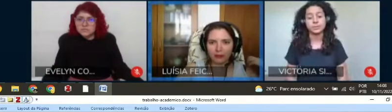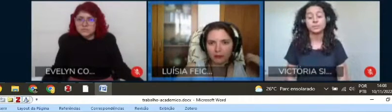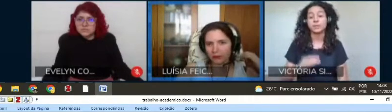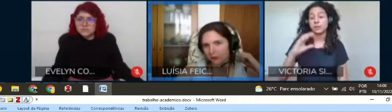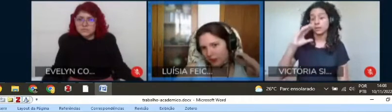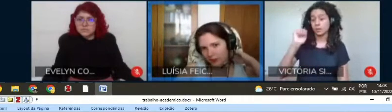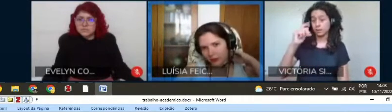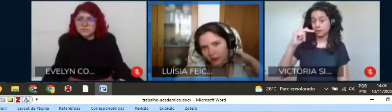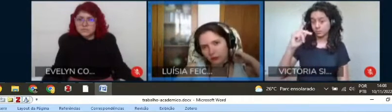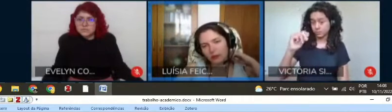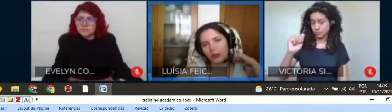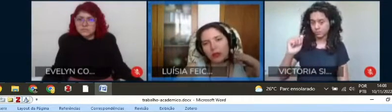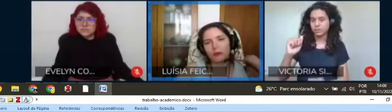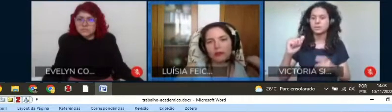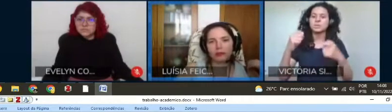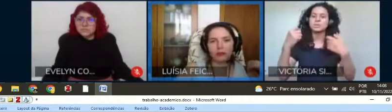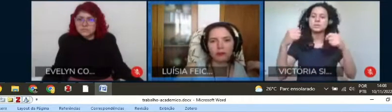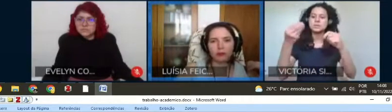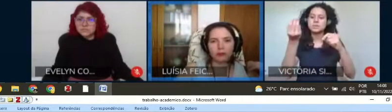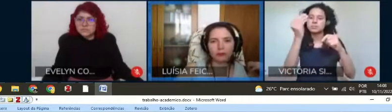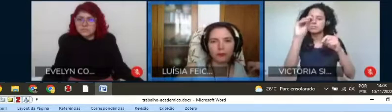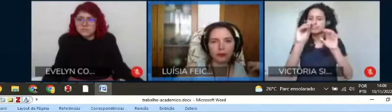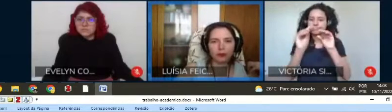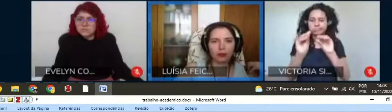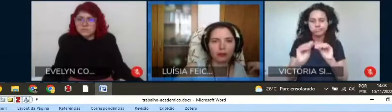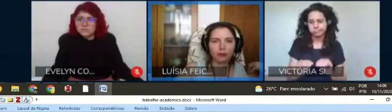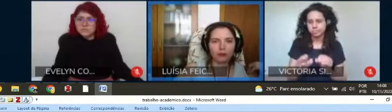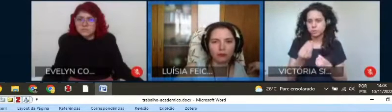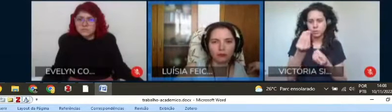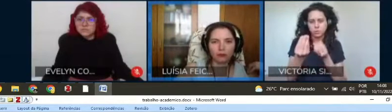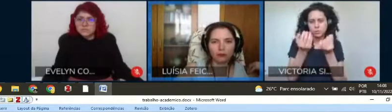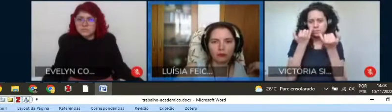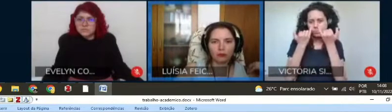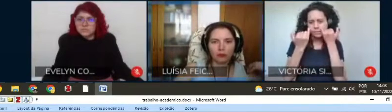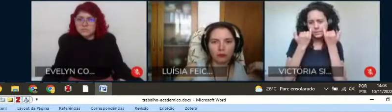capa que temos que preencher. Então, por exemplo,